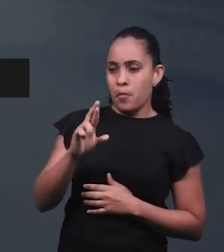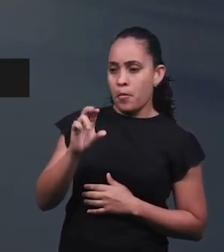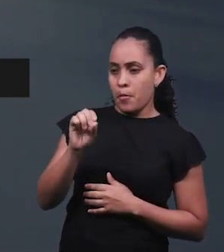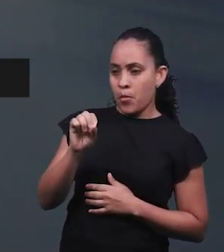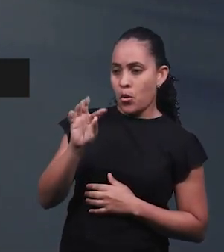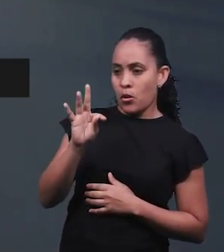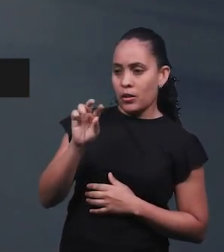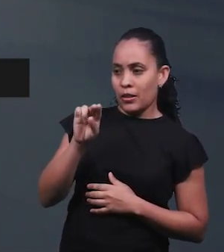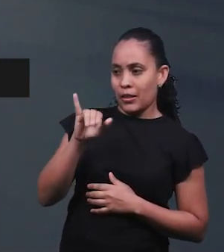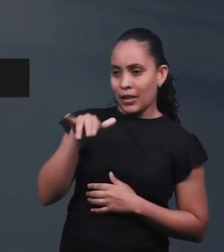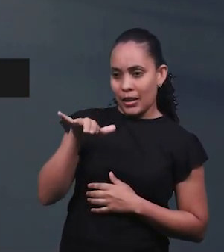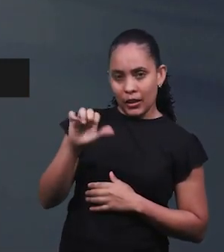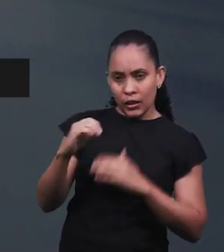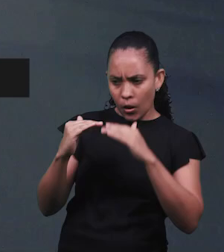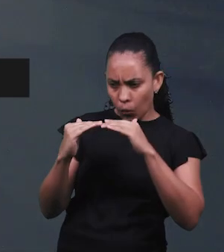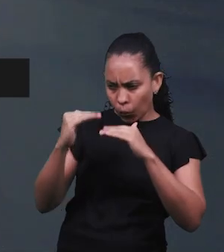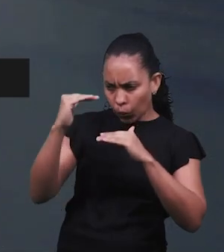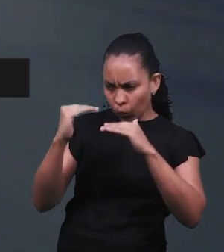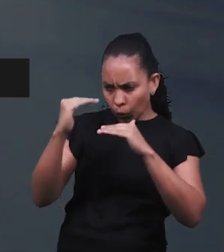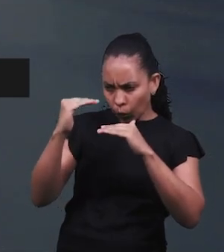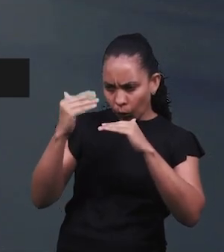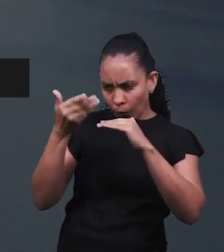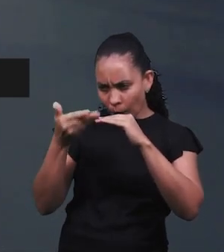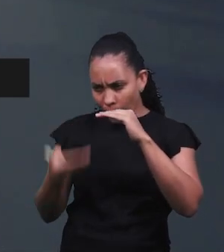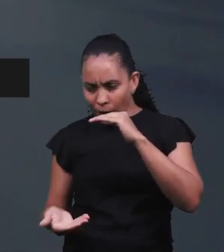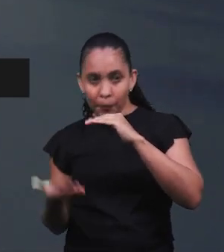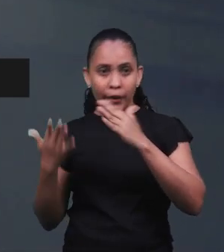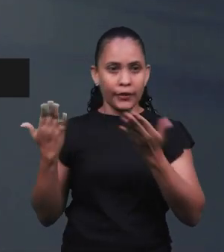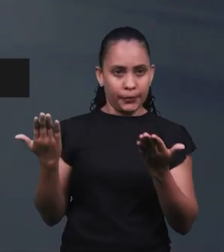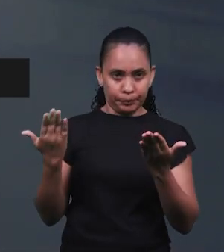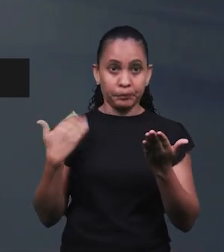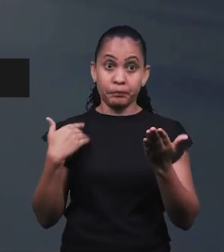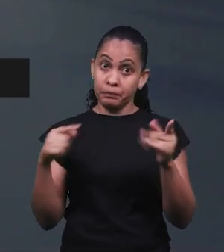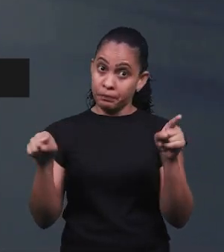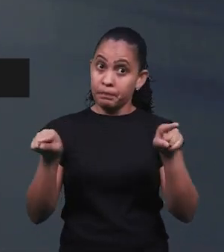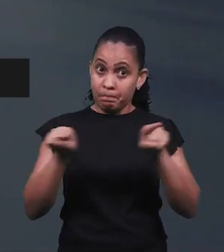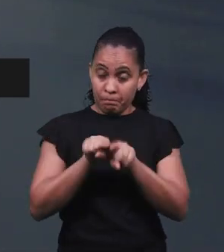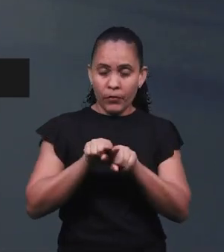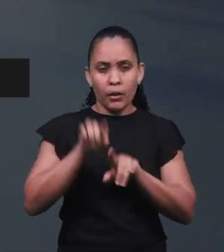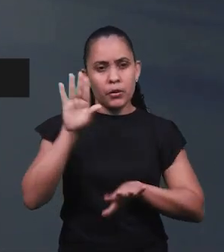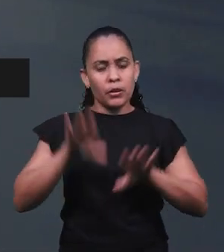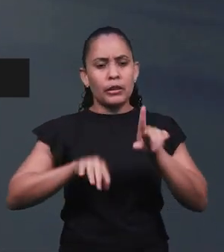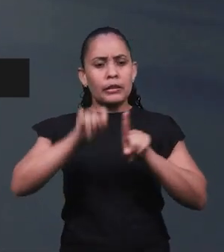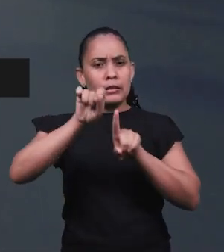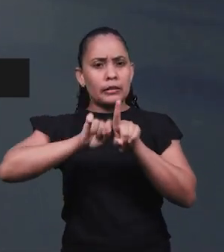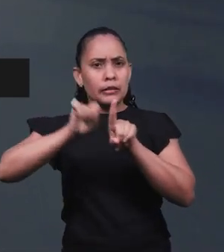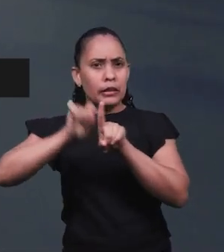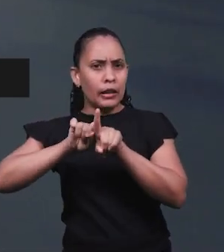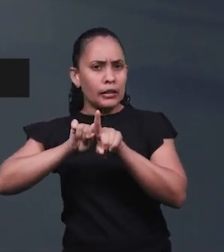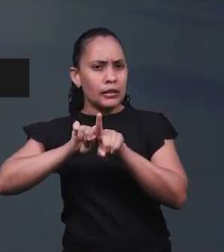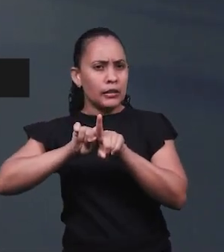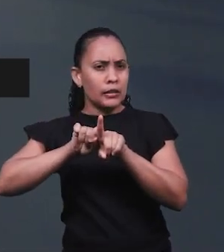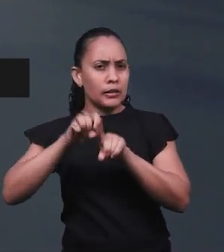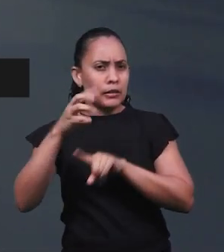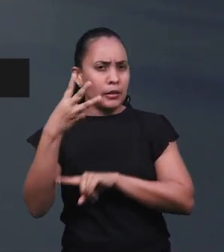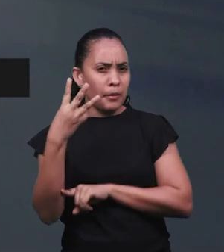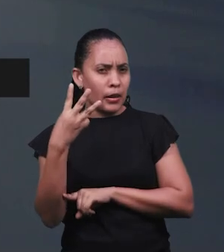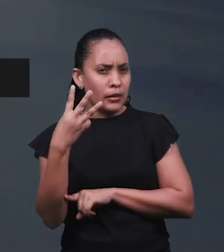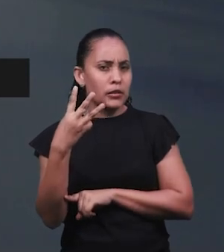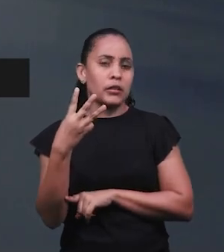é tolerável. Então, isso aí, perdurando por mais de 3 meses, essa alteração